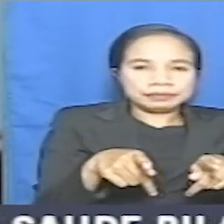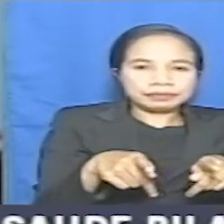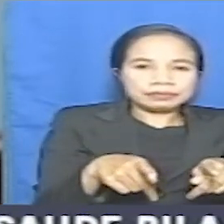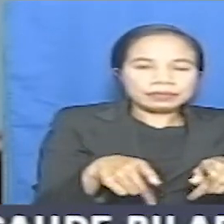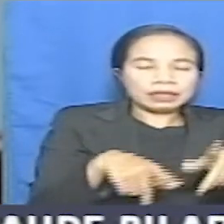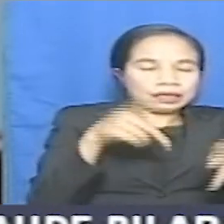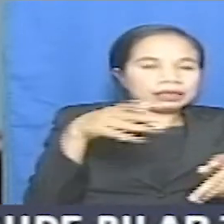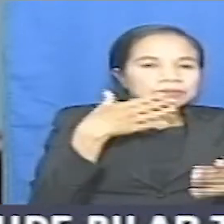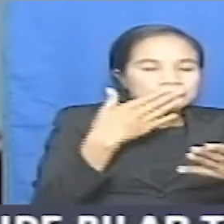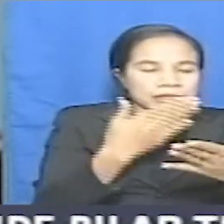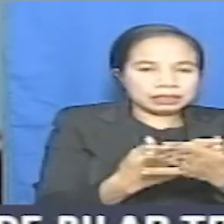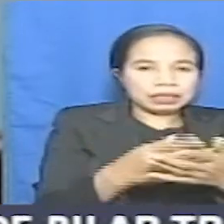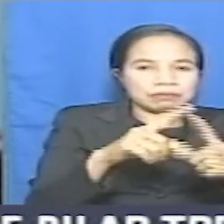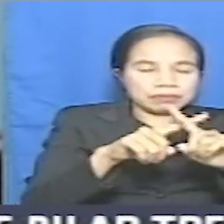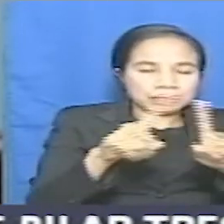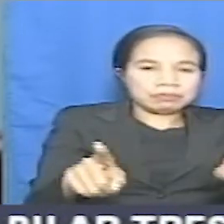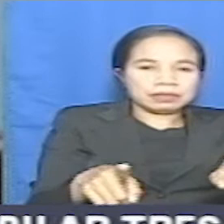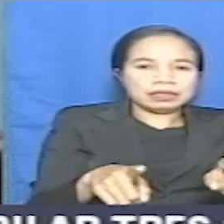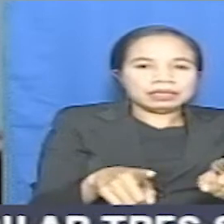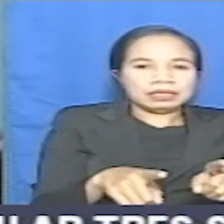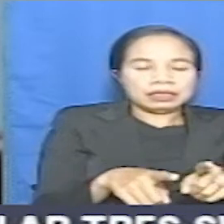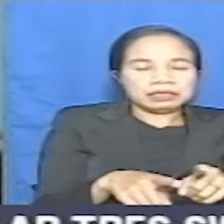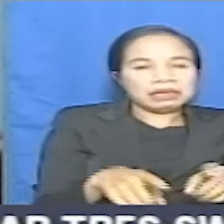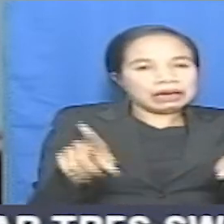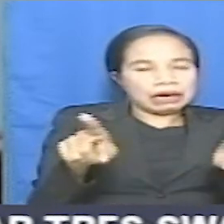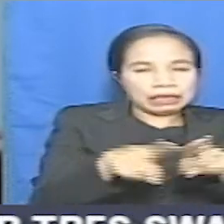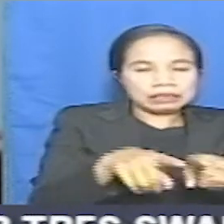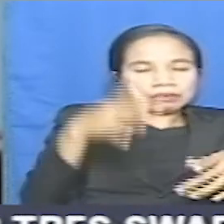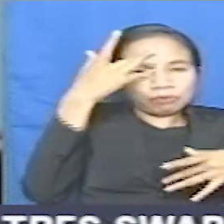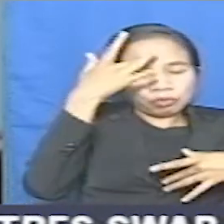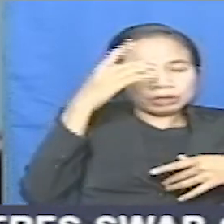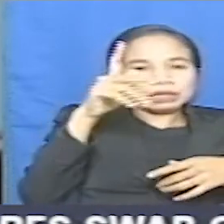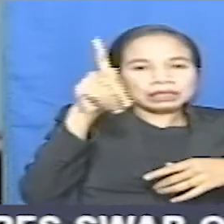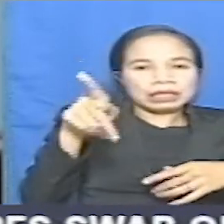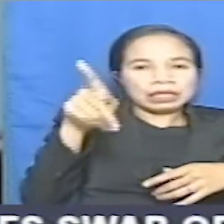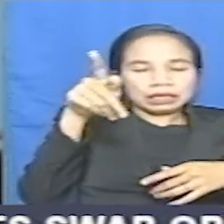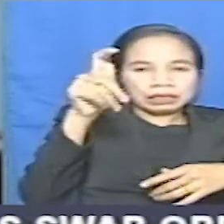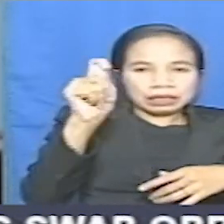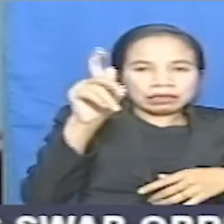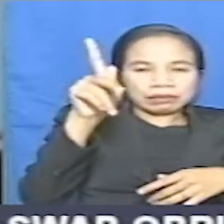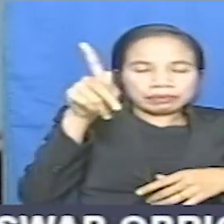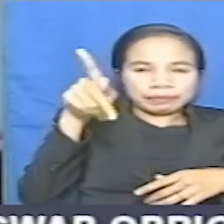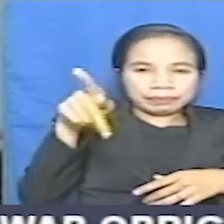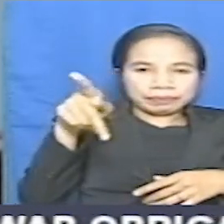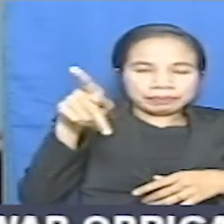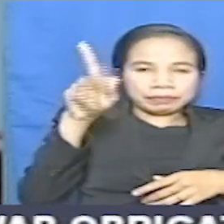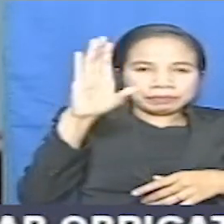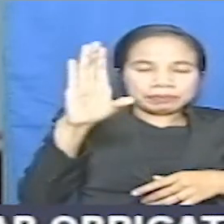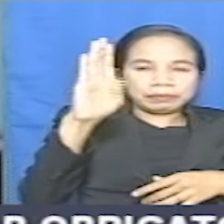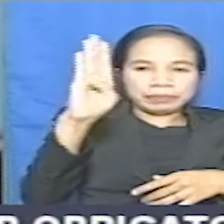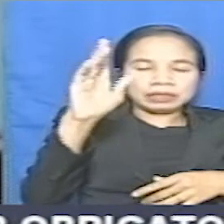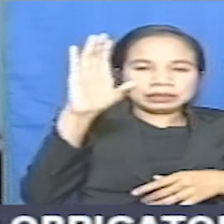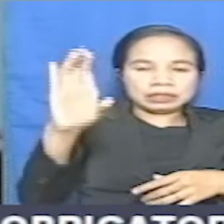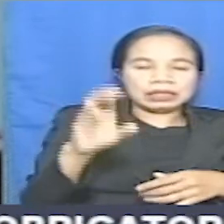dia, dia que é uma, mas bem, né, só bronquitis, só TBC. Paga a vacina, ita folo vacina, o diabético, ita